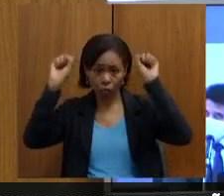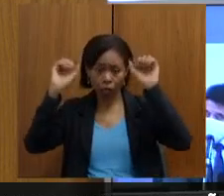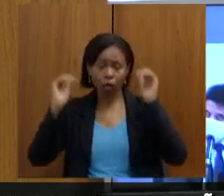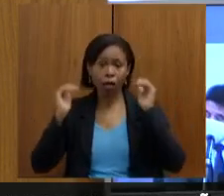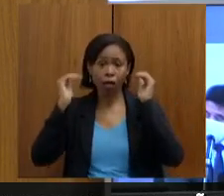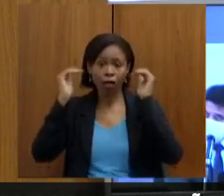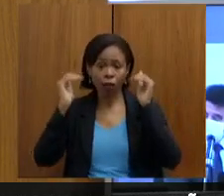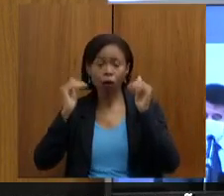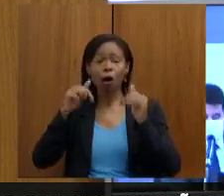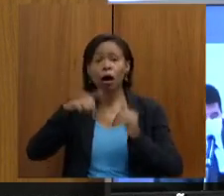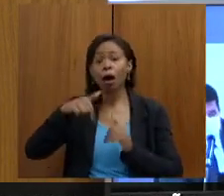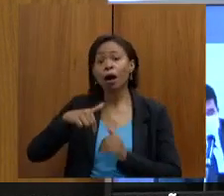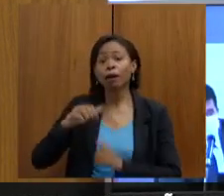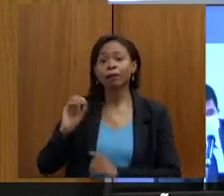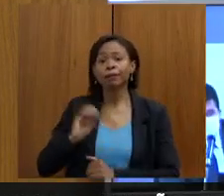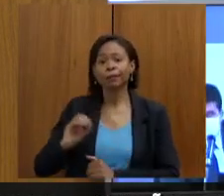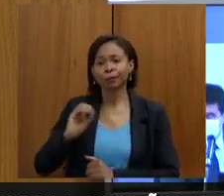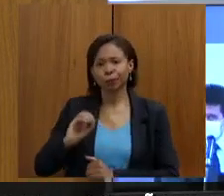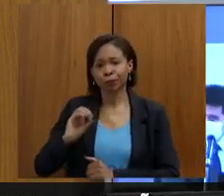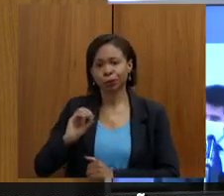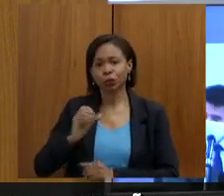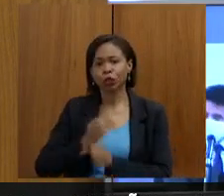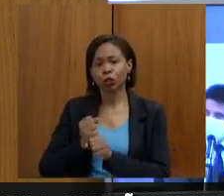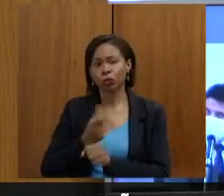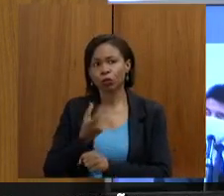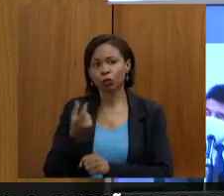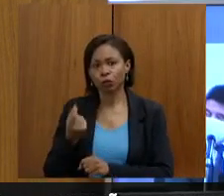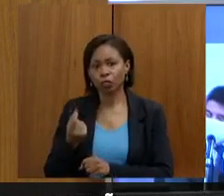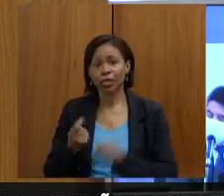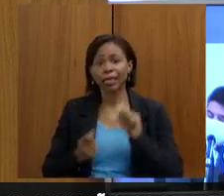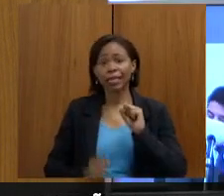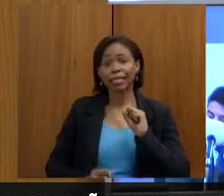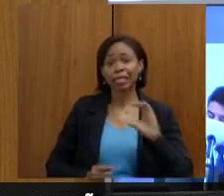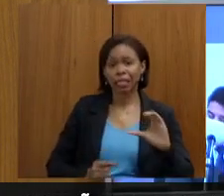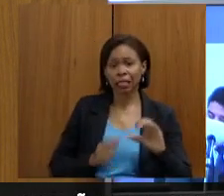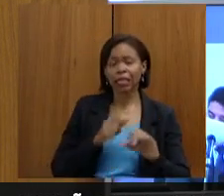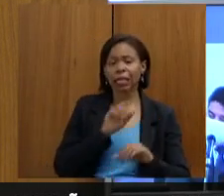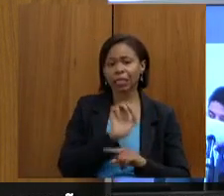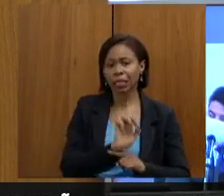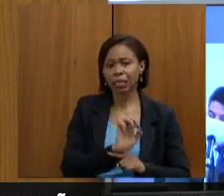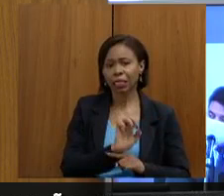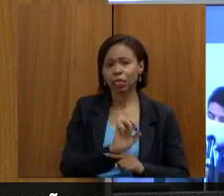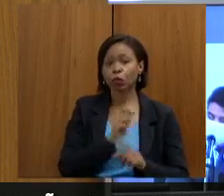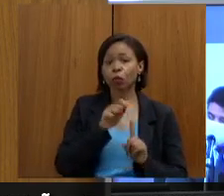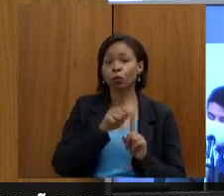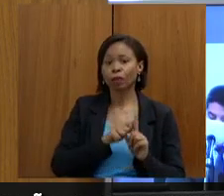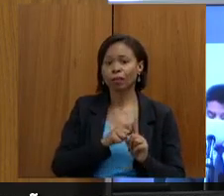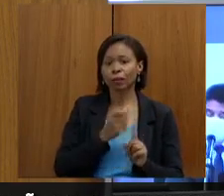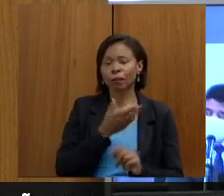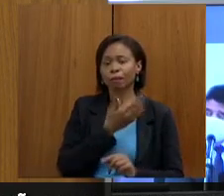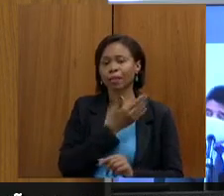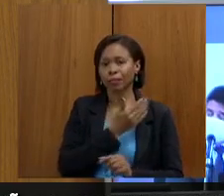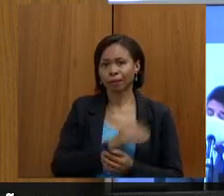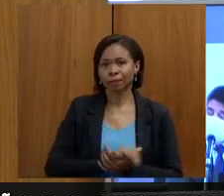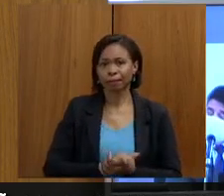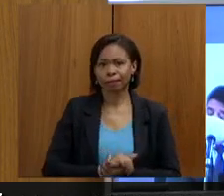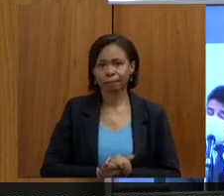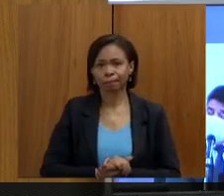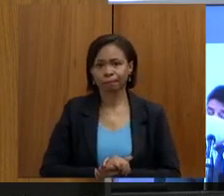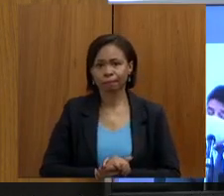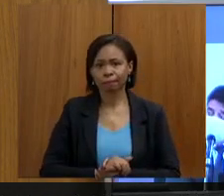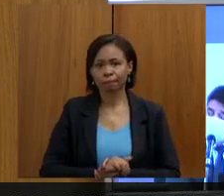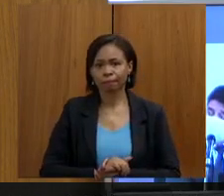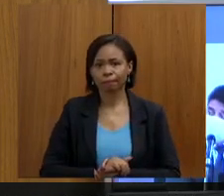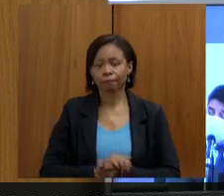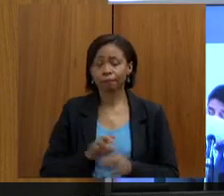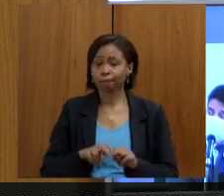em outubro de dois mil e vinte e a de Santa Catarina agora mais recentemente no mês passado portanto a